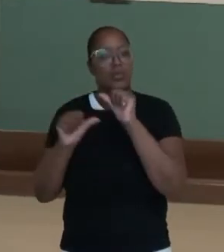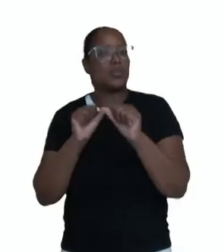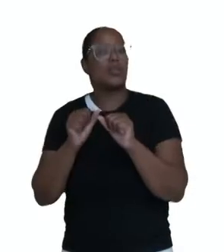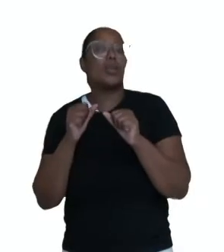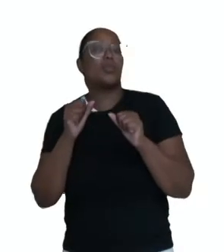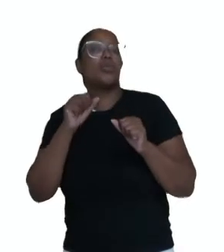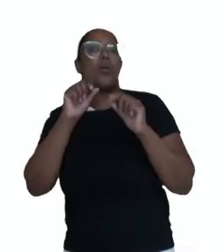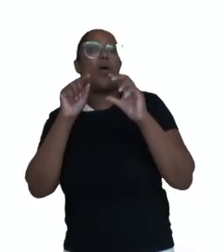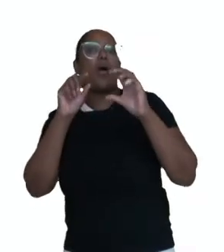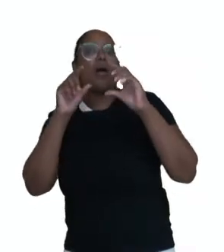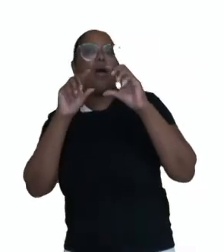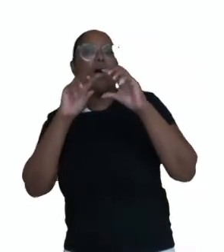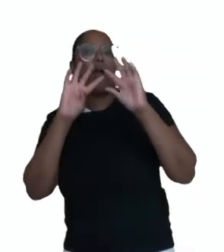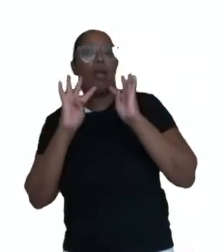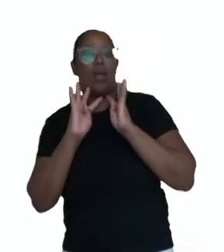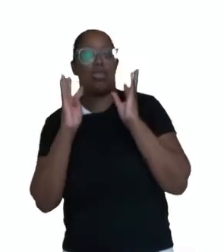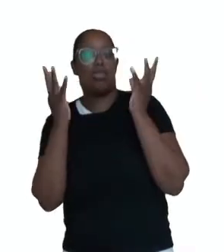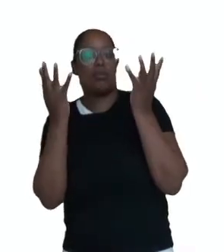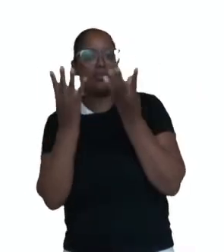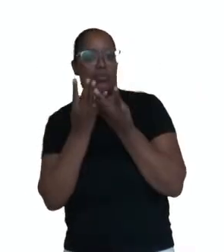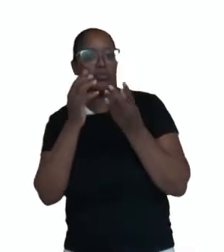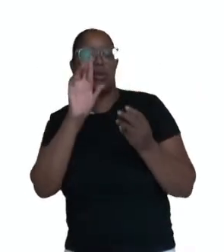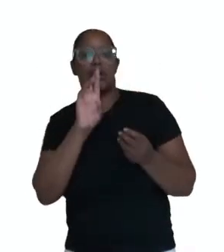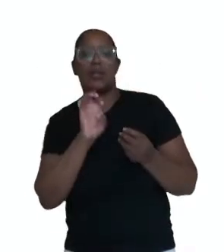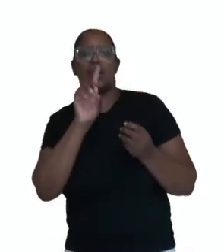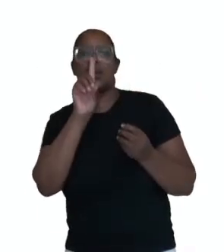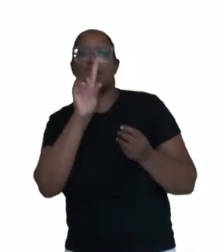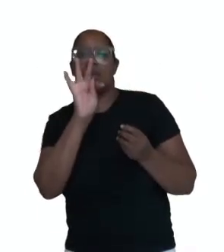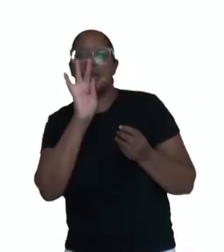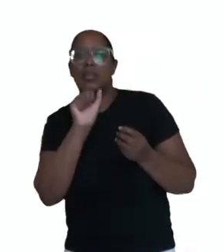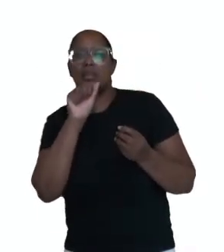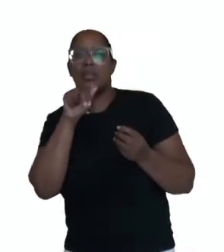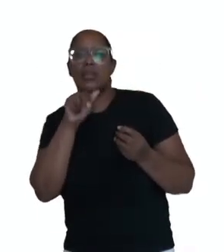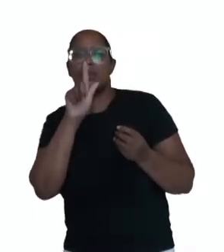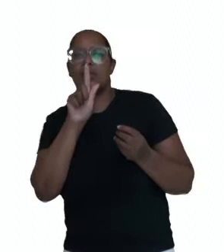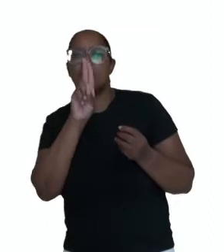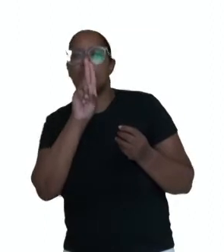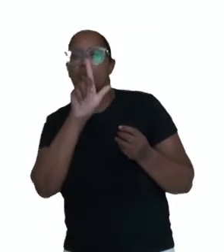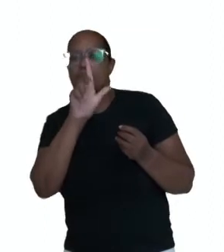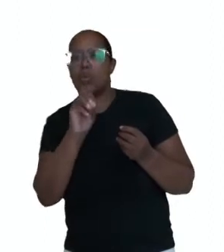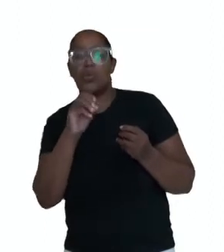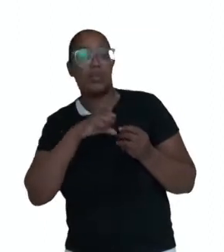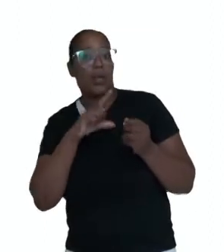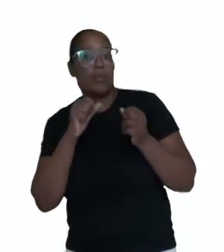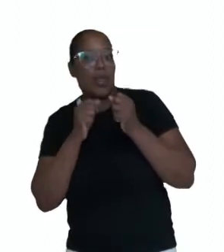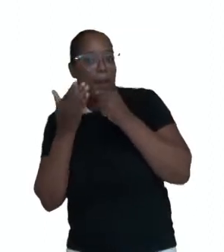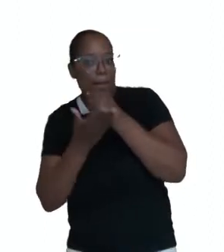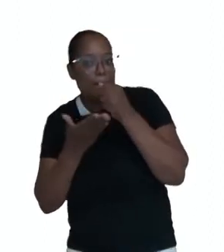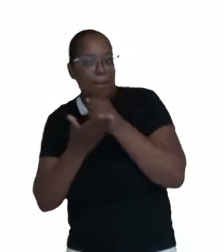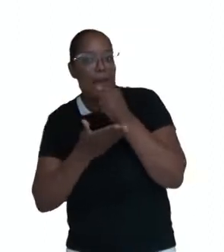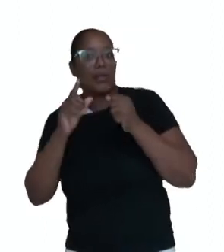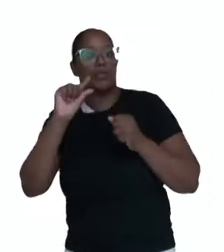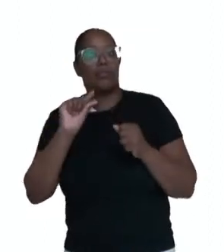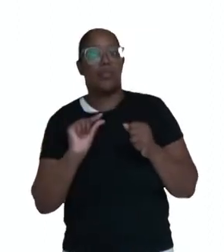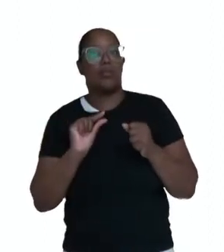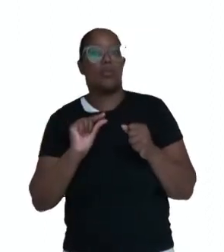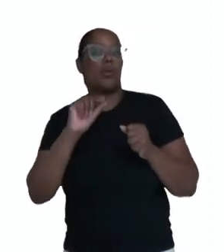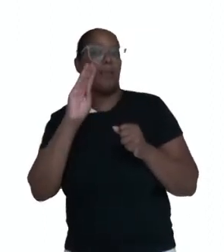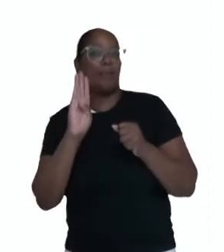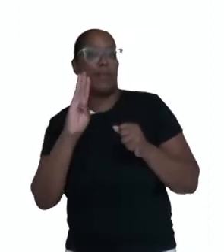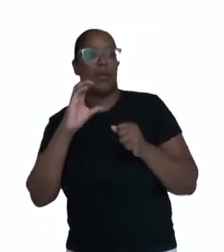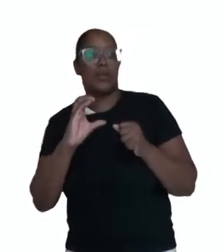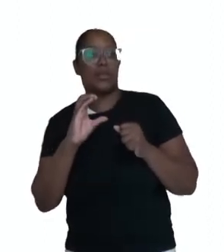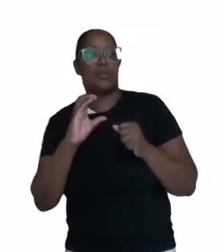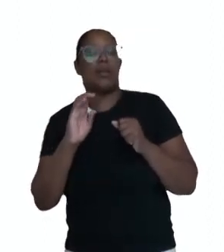um retângulo. Aqui a gente tem um retângulo, onde nós temos a base menor, que eu estou chamando aqui BC, e